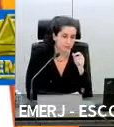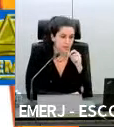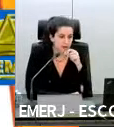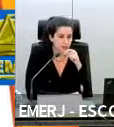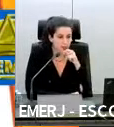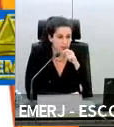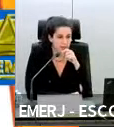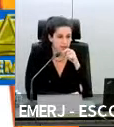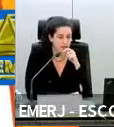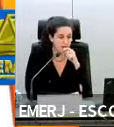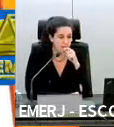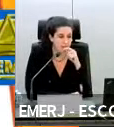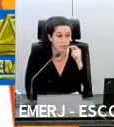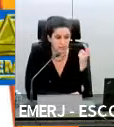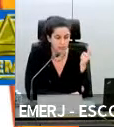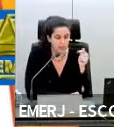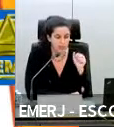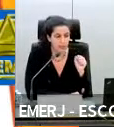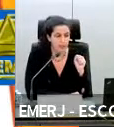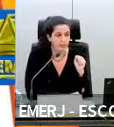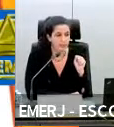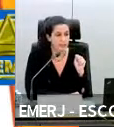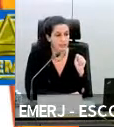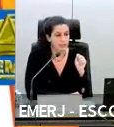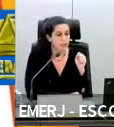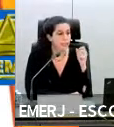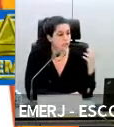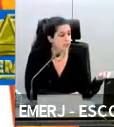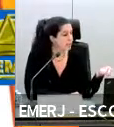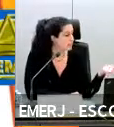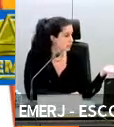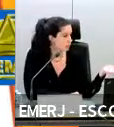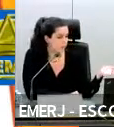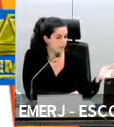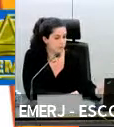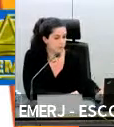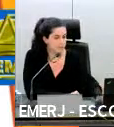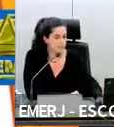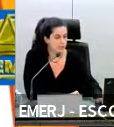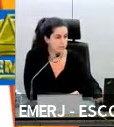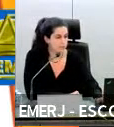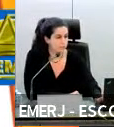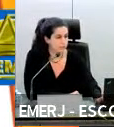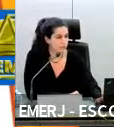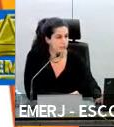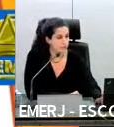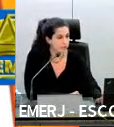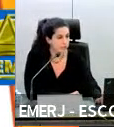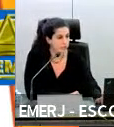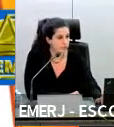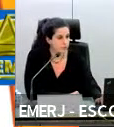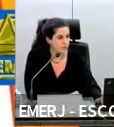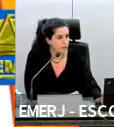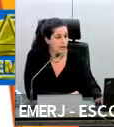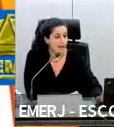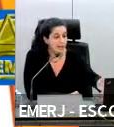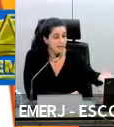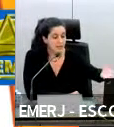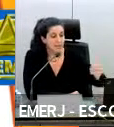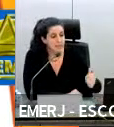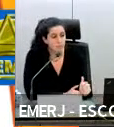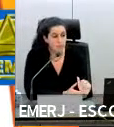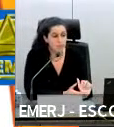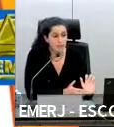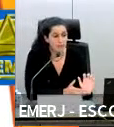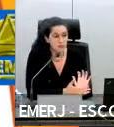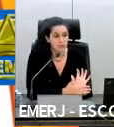Enfrentamento à violência contra a Mulher, que estabelece as COENs, né, que são as coordenadorias. Aí,